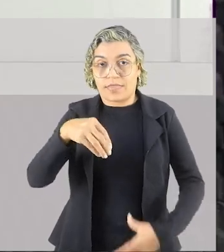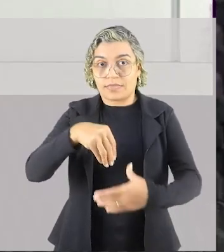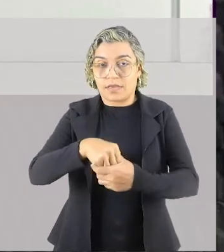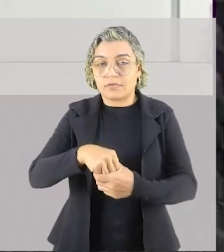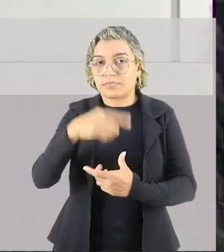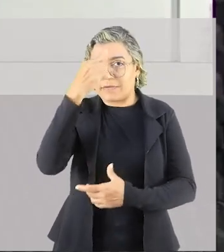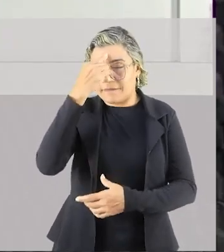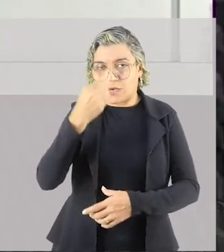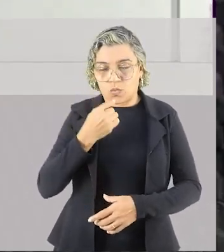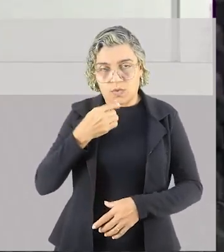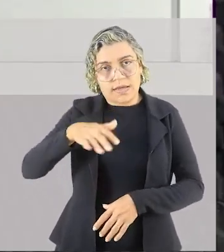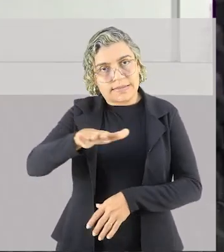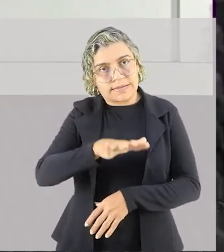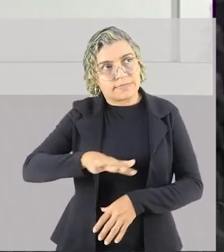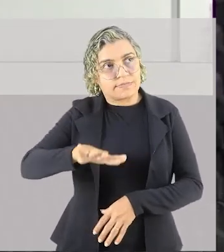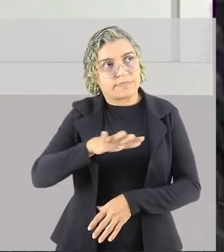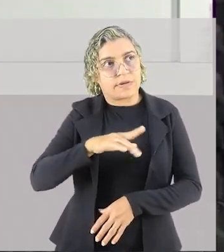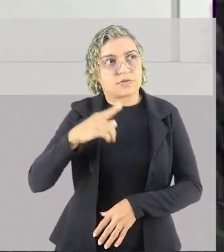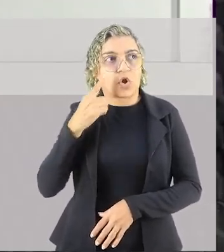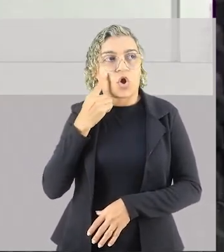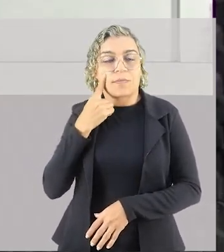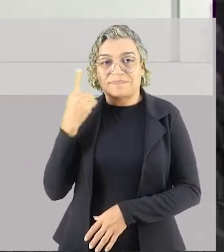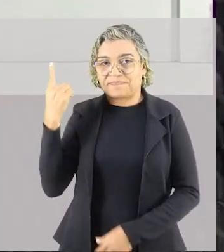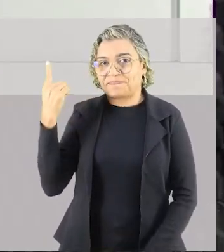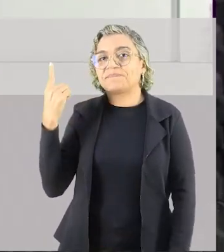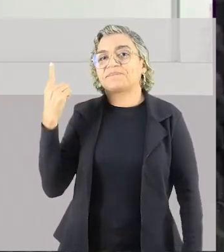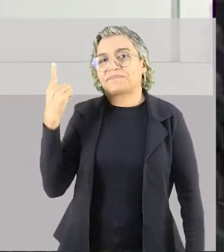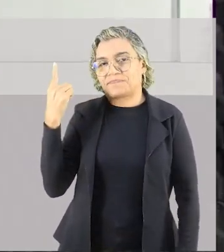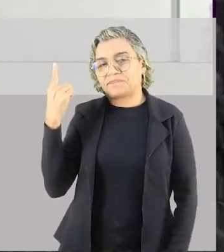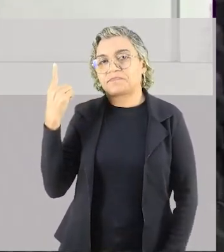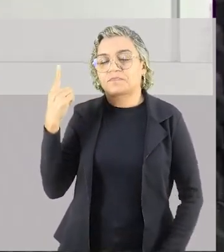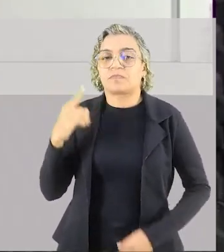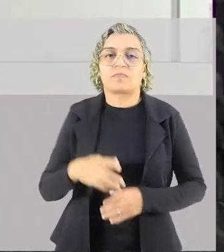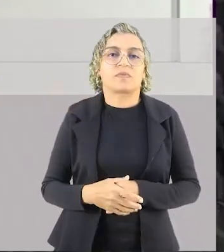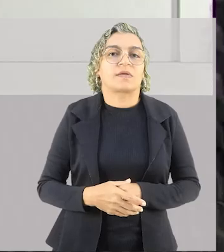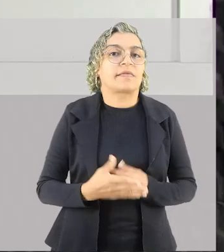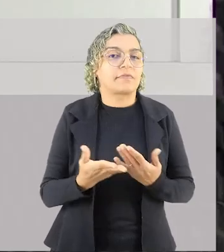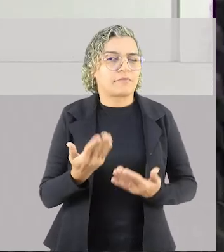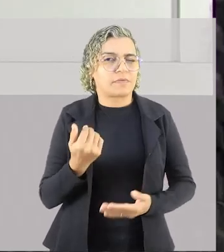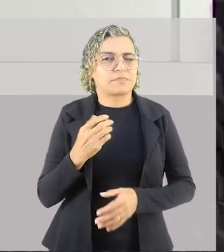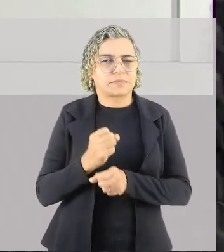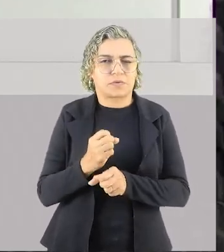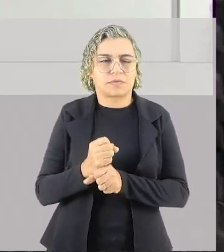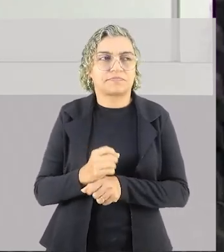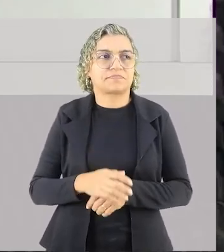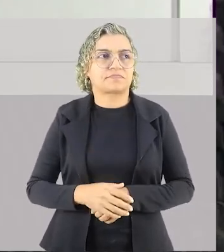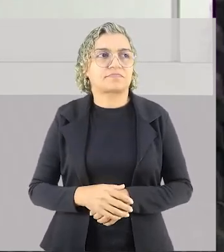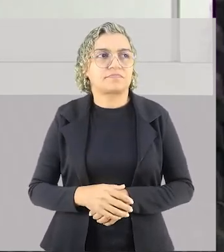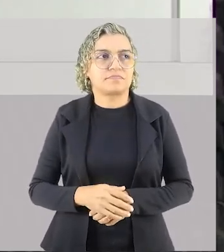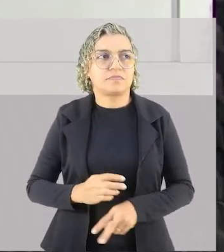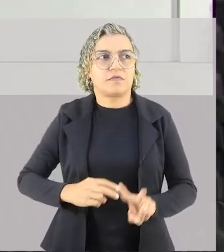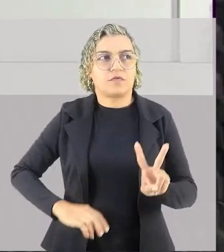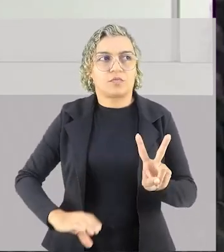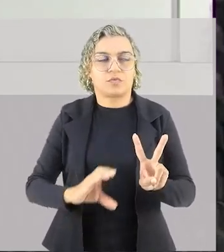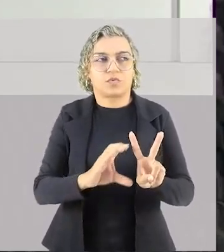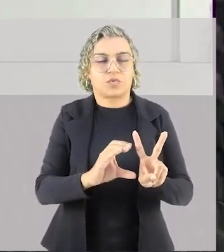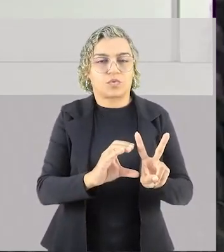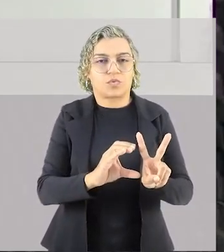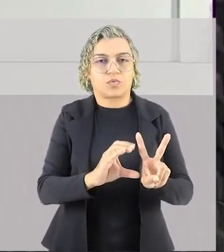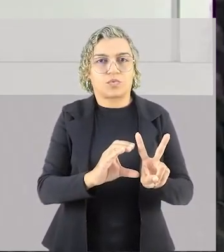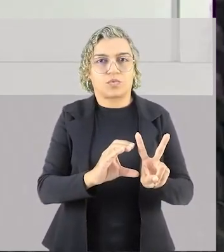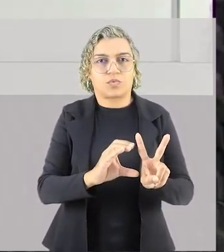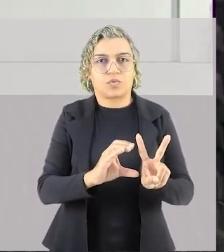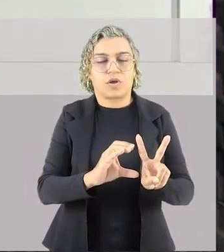espaço. Então, você usa essas fórmulas aqui, tá? Então, vamos lá. Volume do cubo igual ao volume